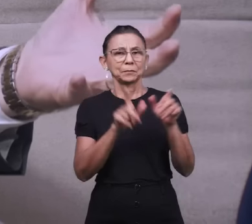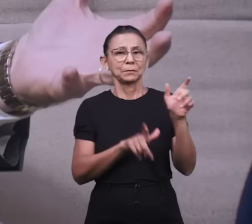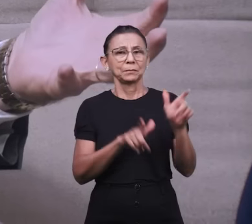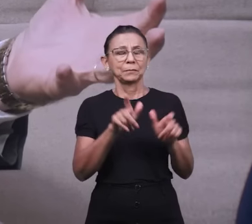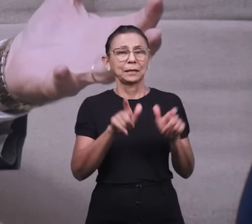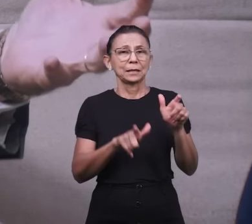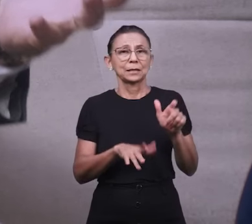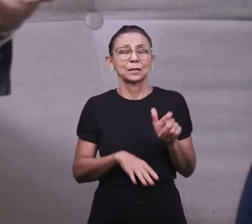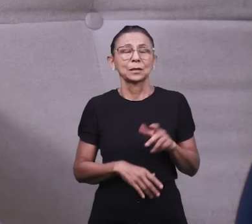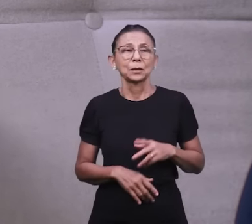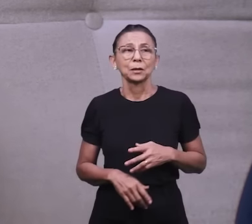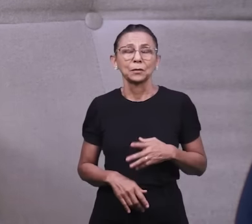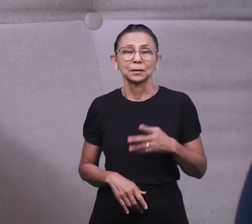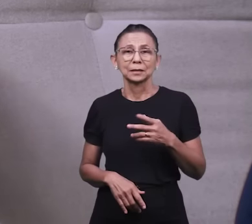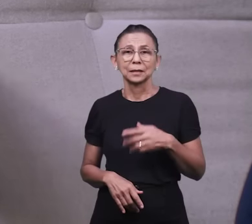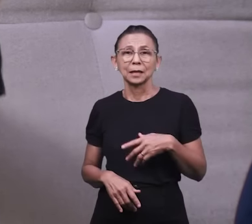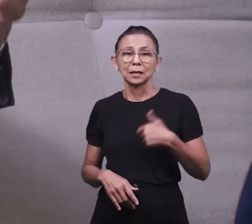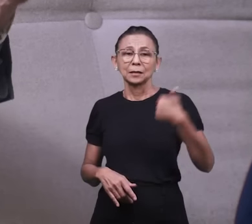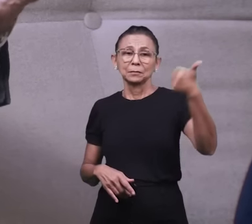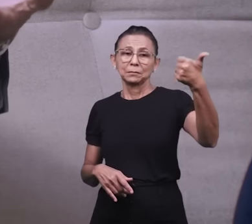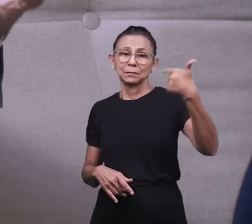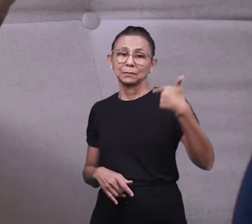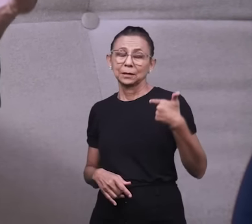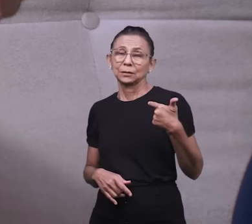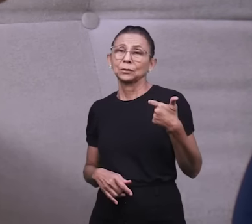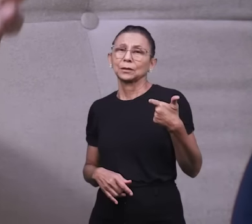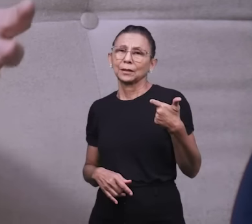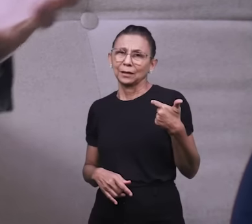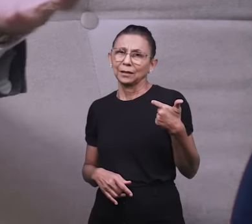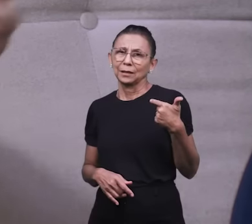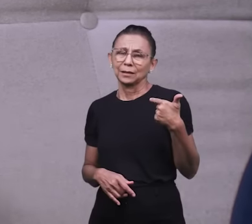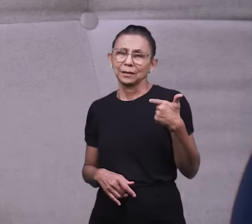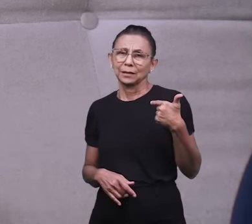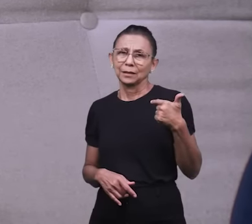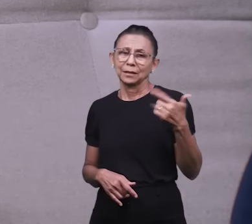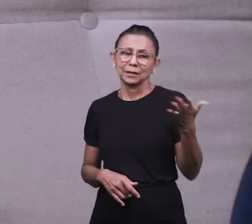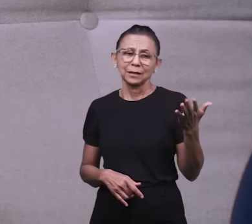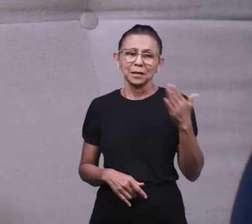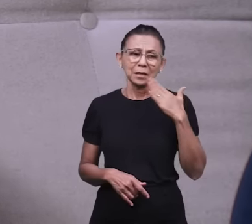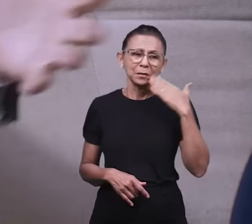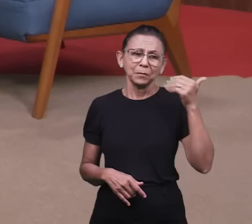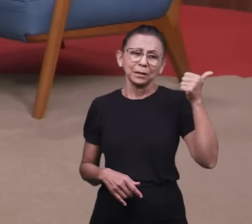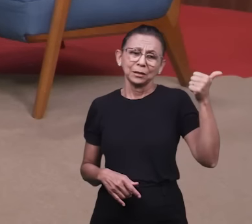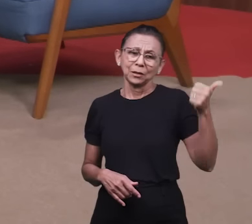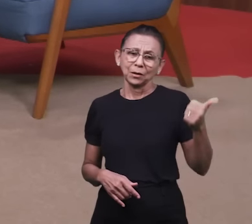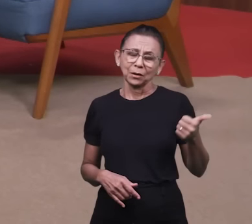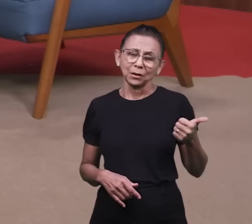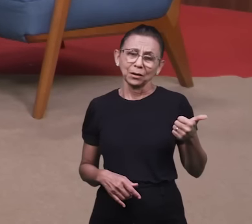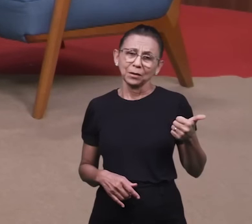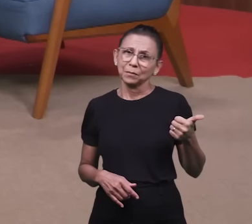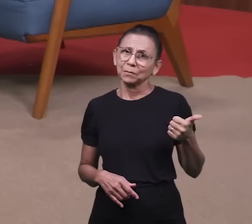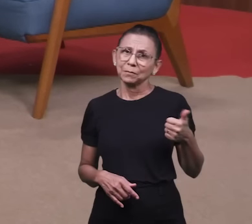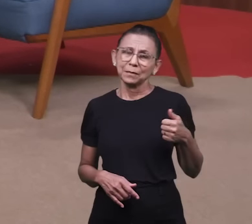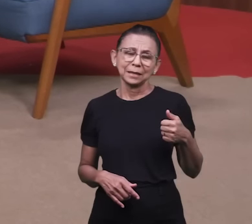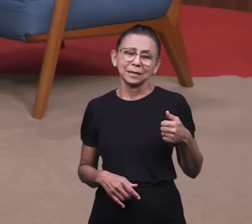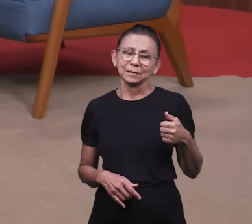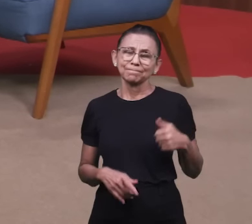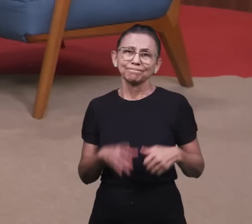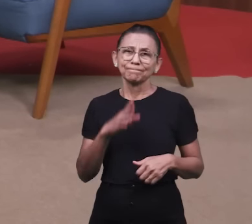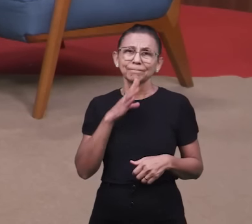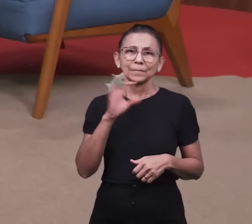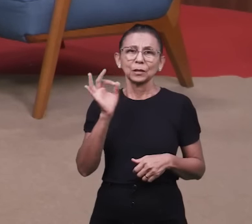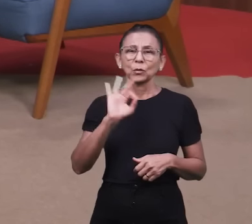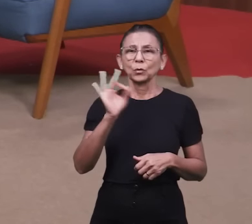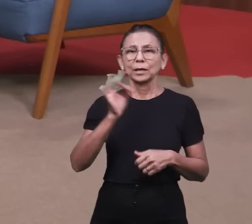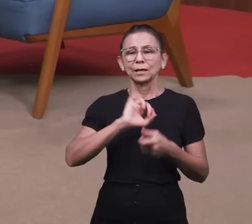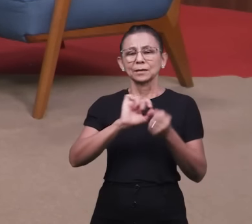melhores do que eu soube mas que não consegue entrar conhece a palavra mas não consegue entrar